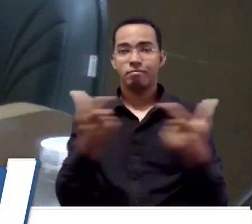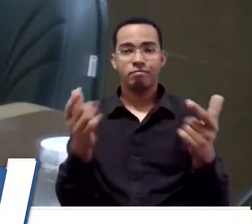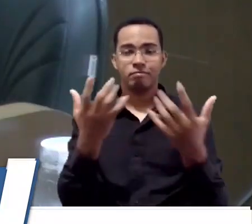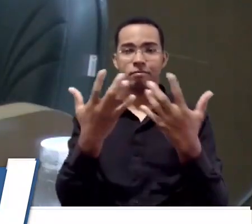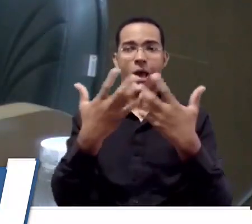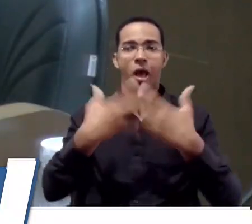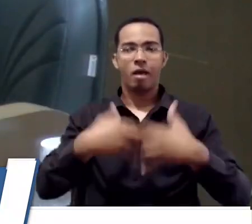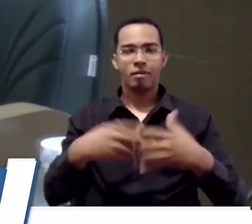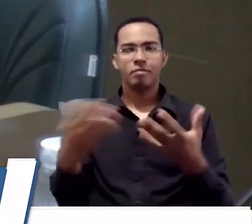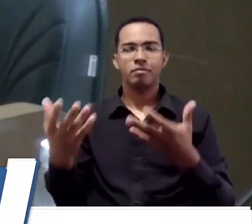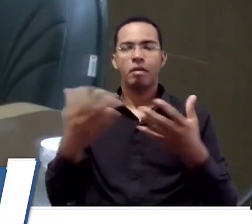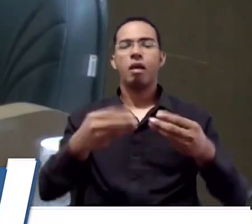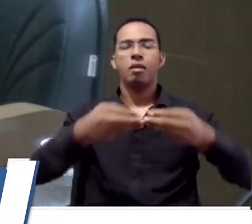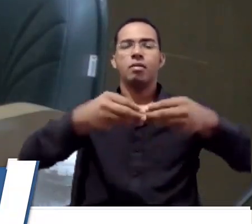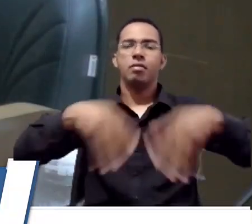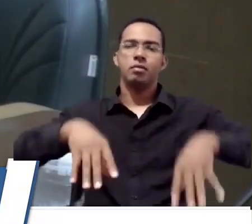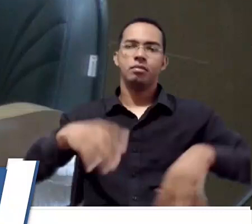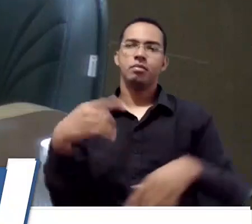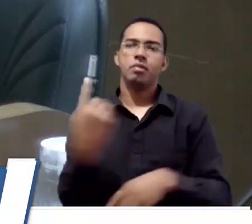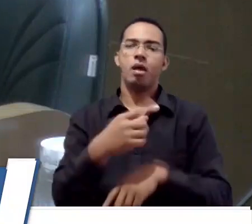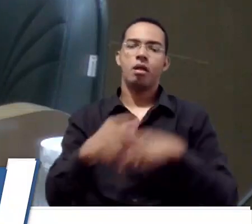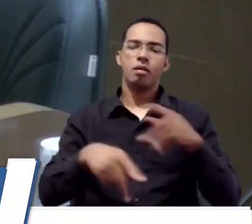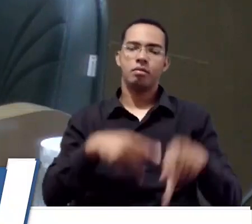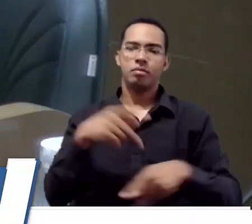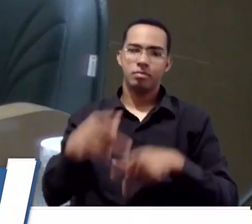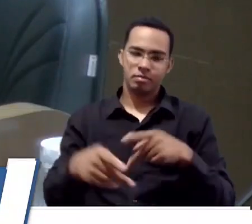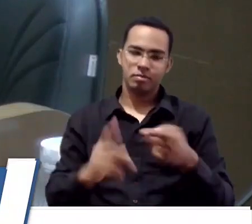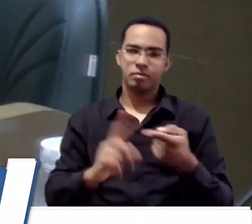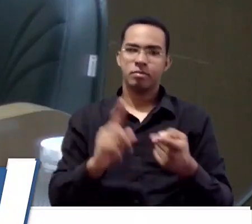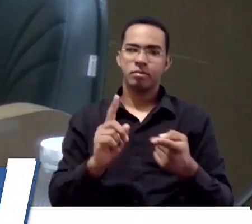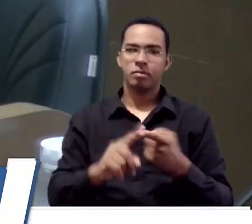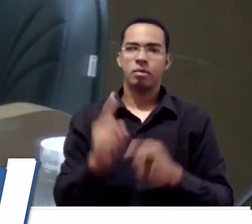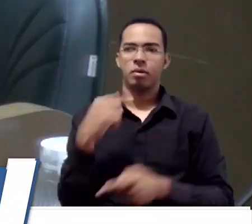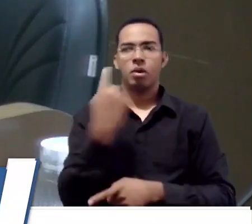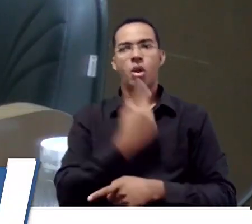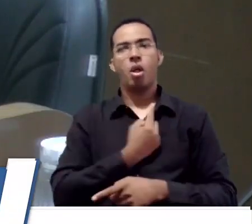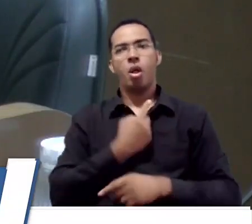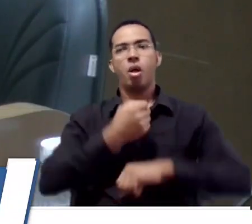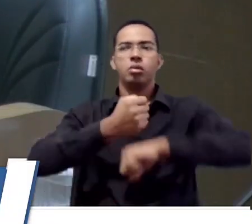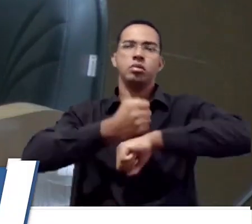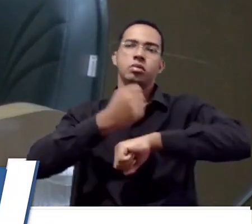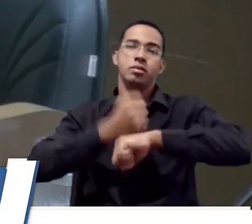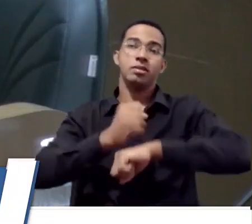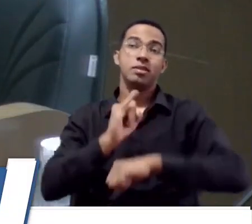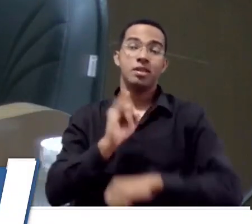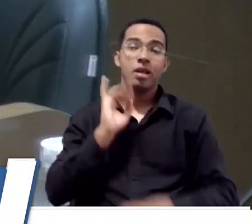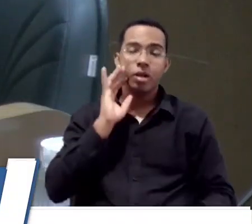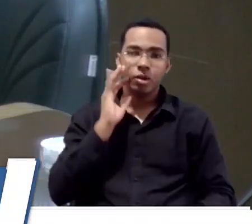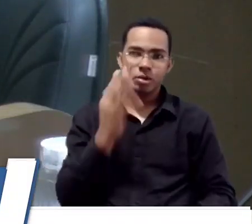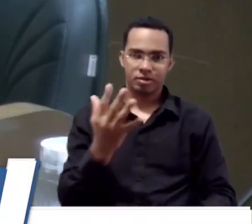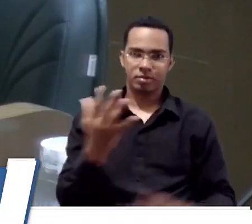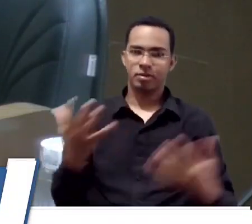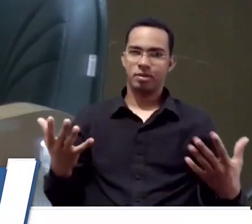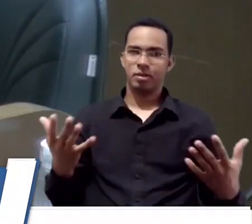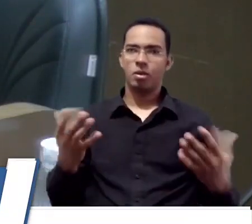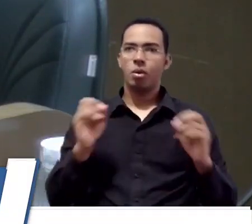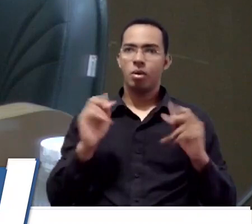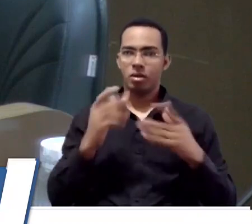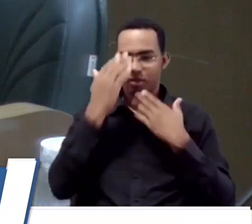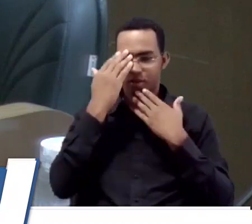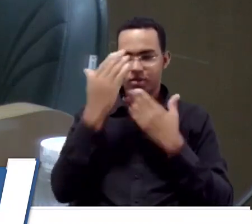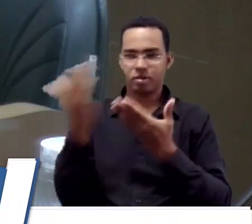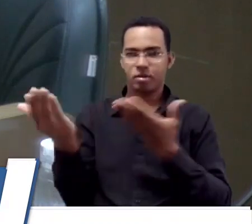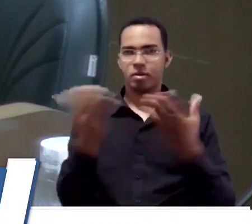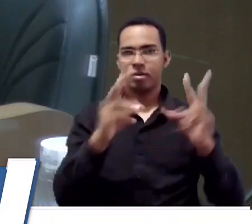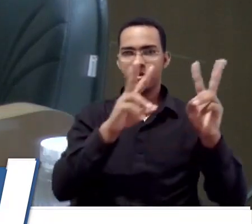vai trazer prejuízo para a população e também para o nosso município, se assim acontecer. Então, obrigado por trazer o